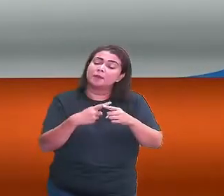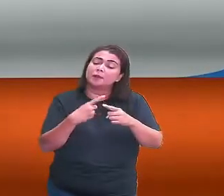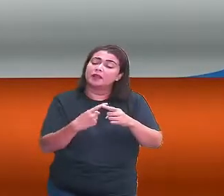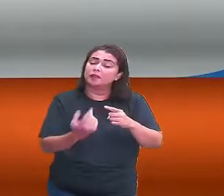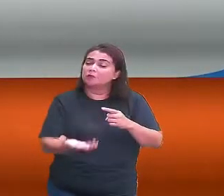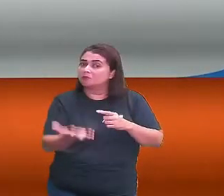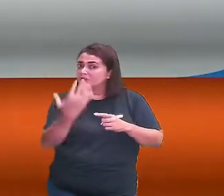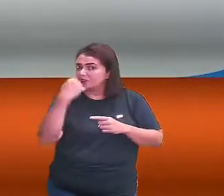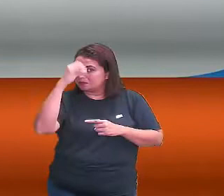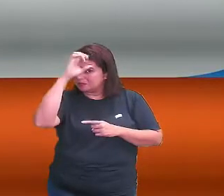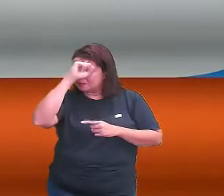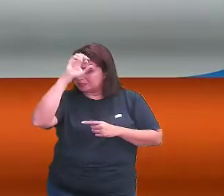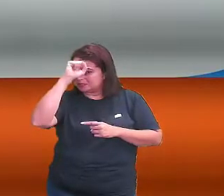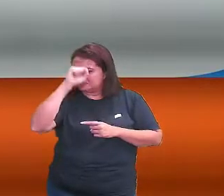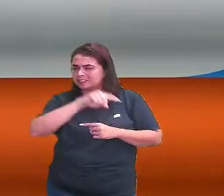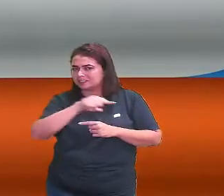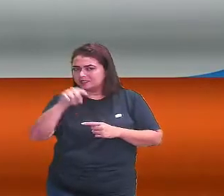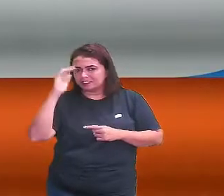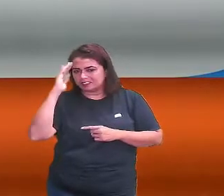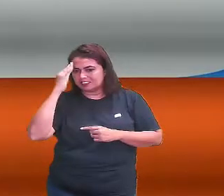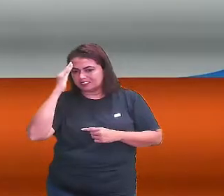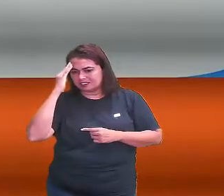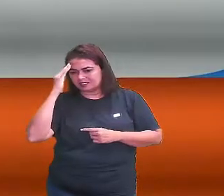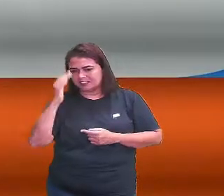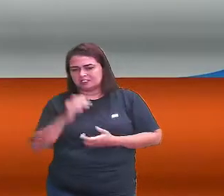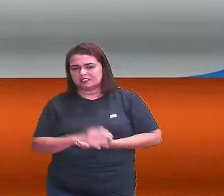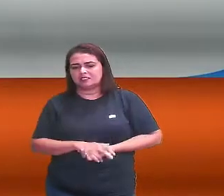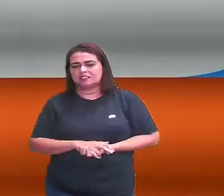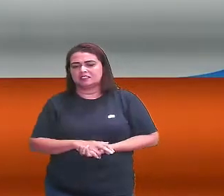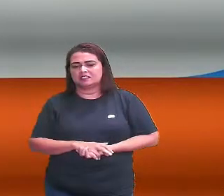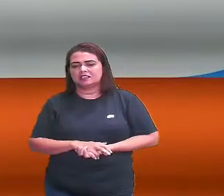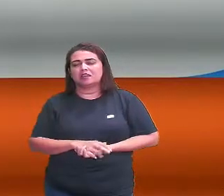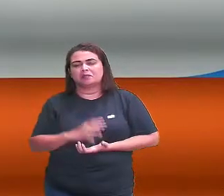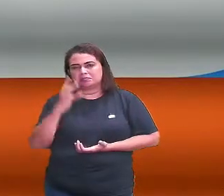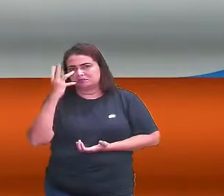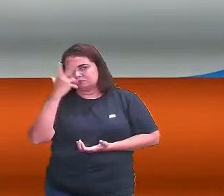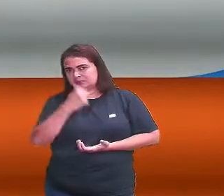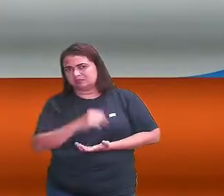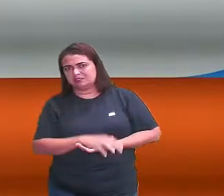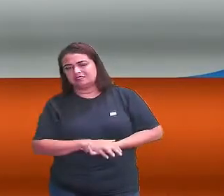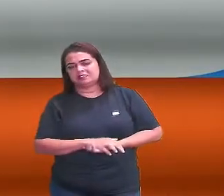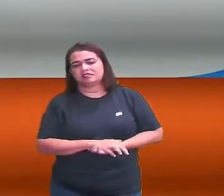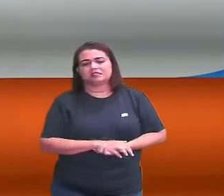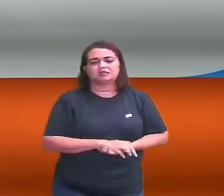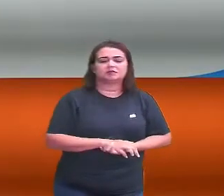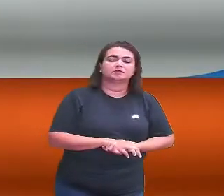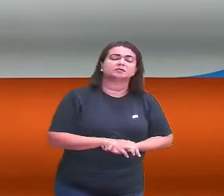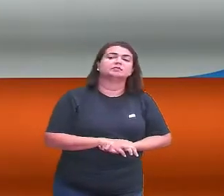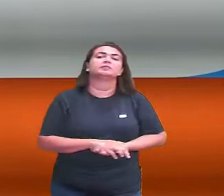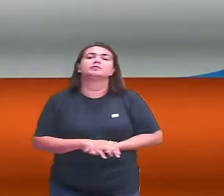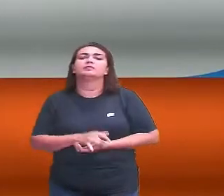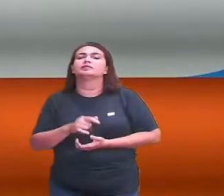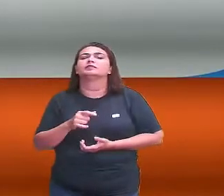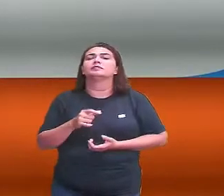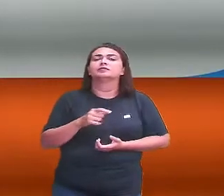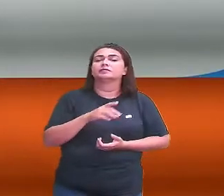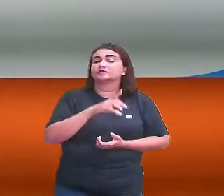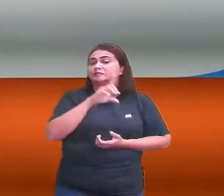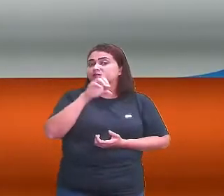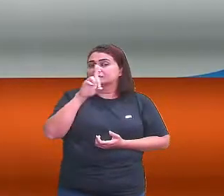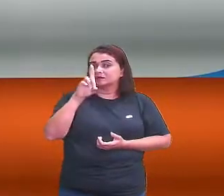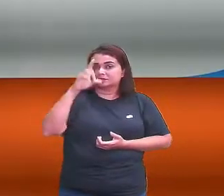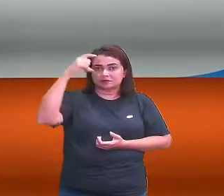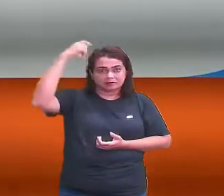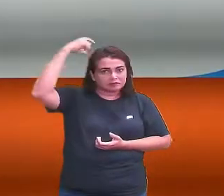isso. Vocês vão entender por quê. E vocês vão ver que o motivo é lindo. Douglas quer um abraço. Vamos